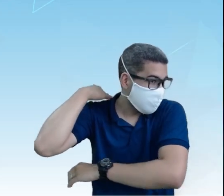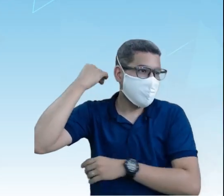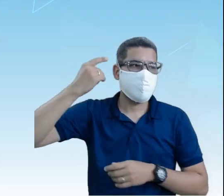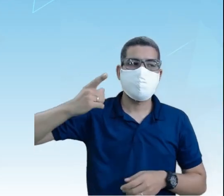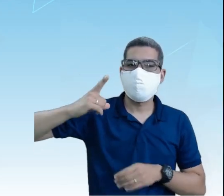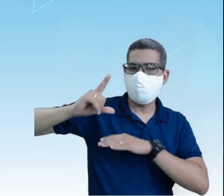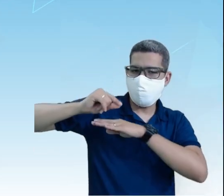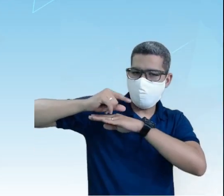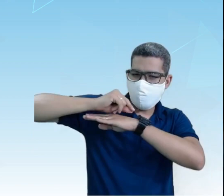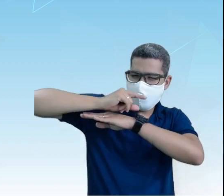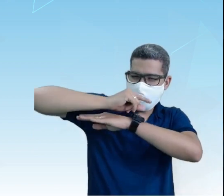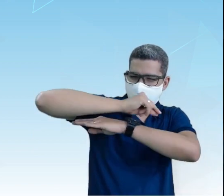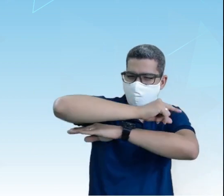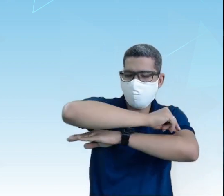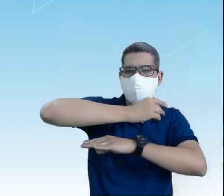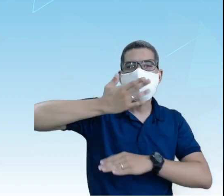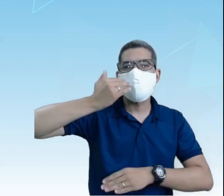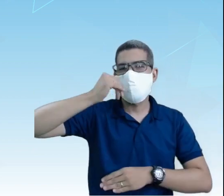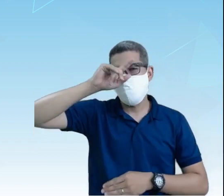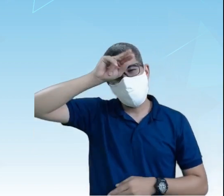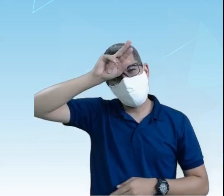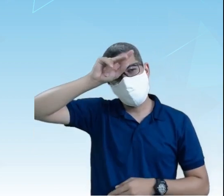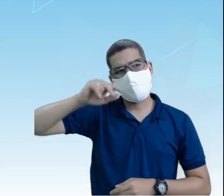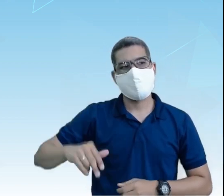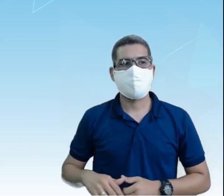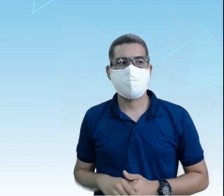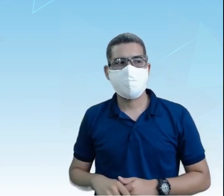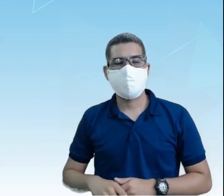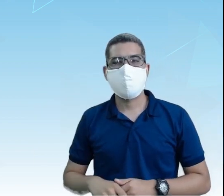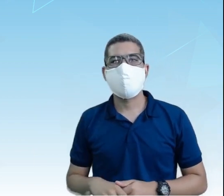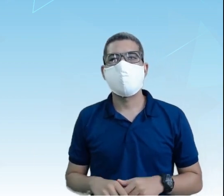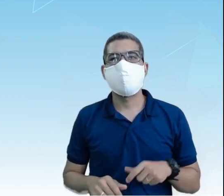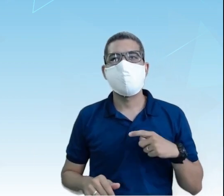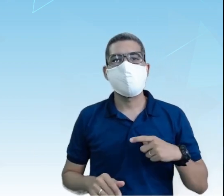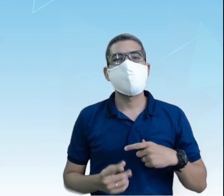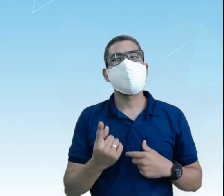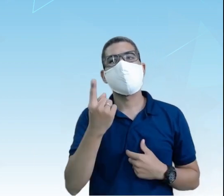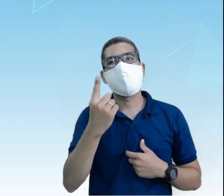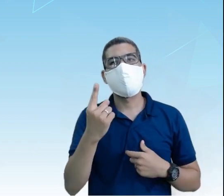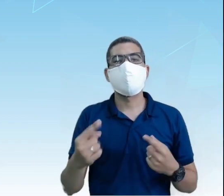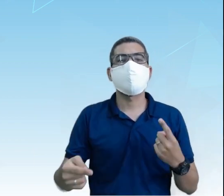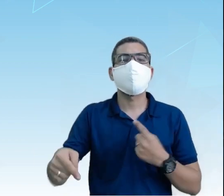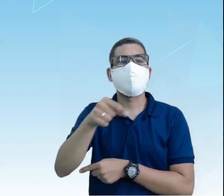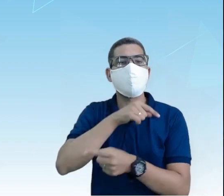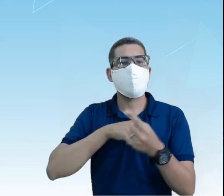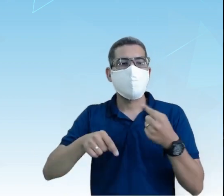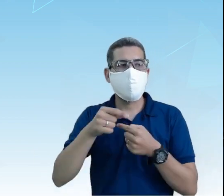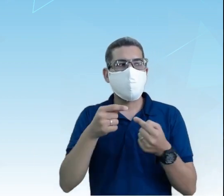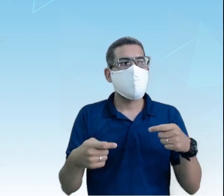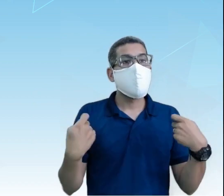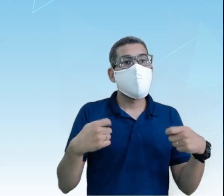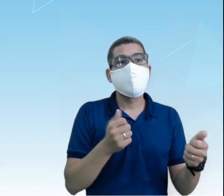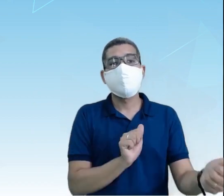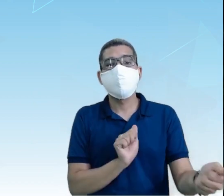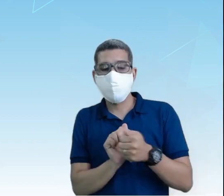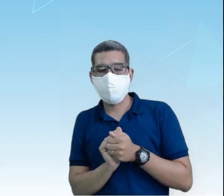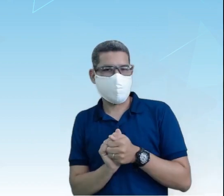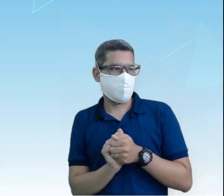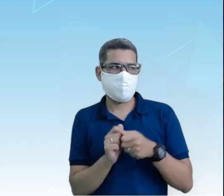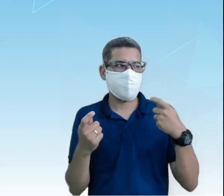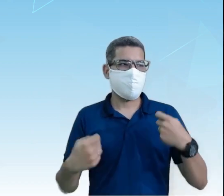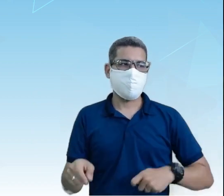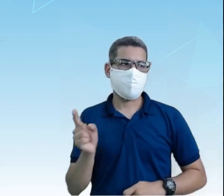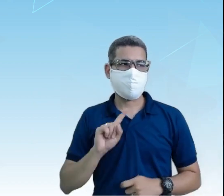eu estou falando dessa relação, de que um indivíduo ele não depende do outro para sobreviver, mas